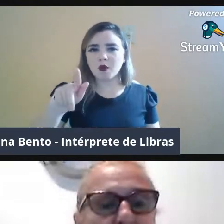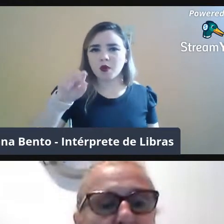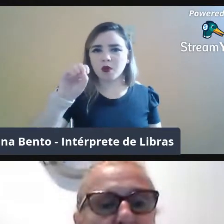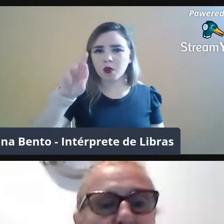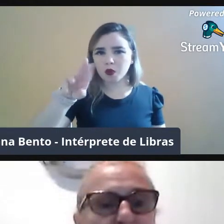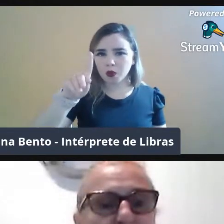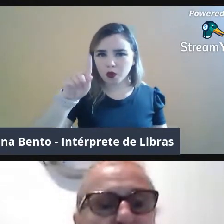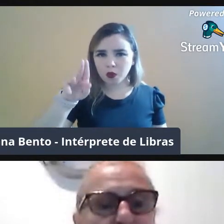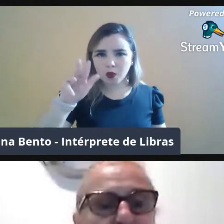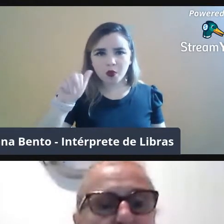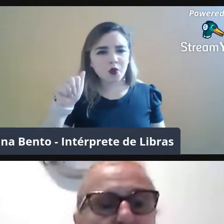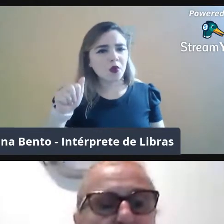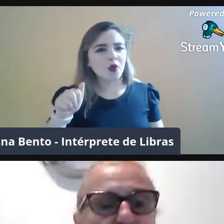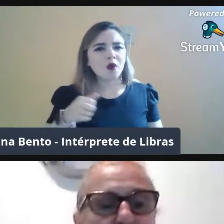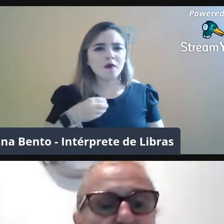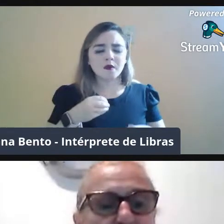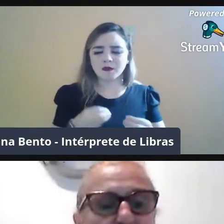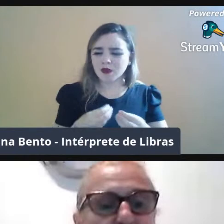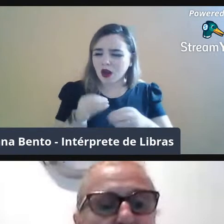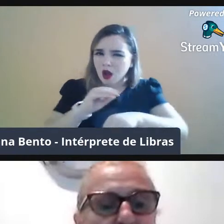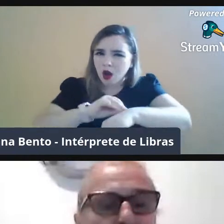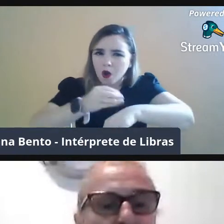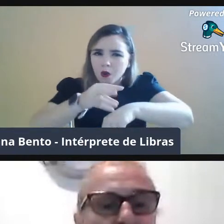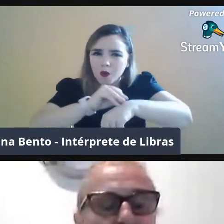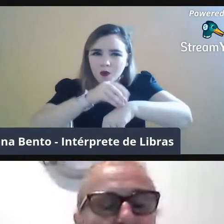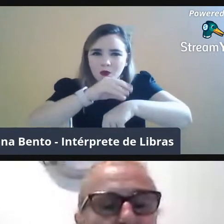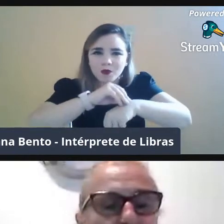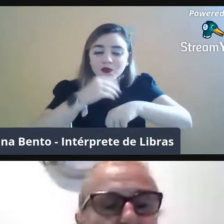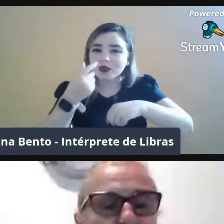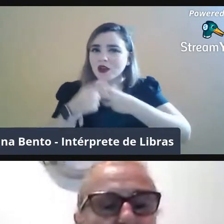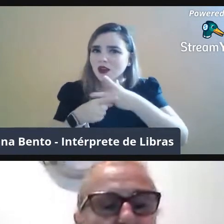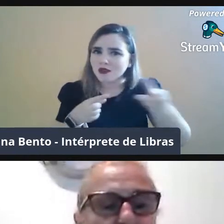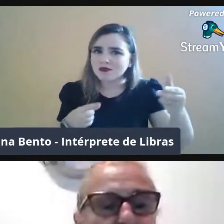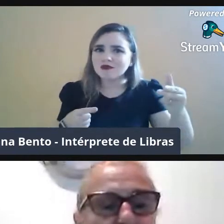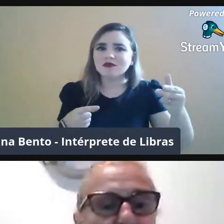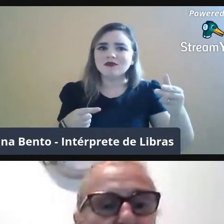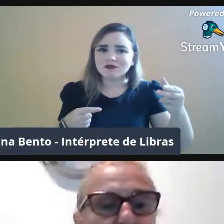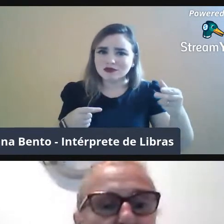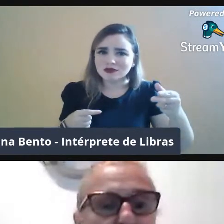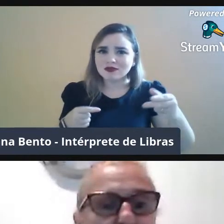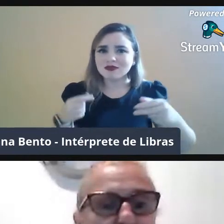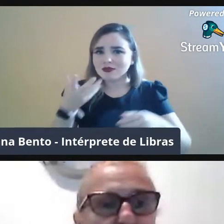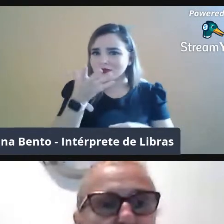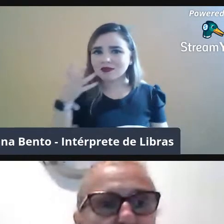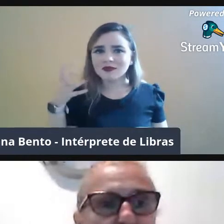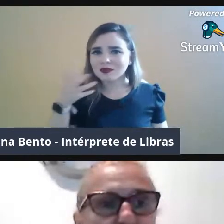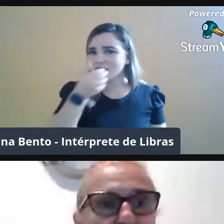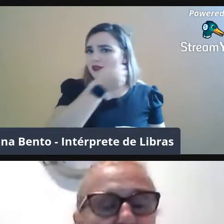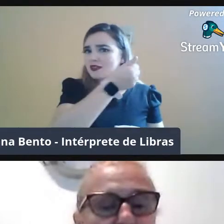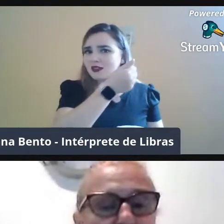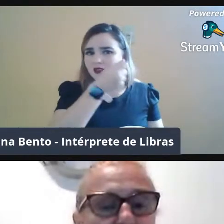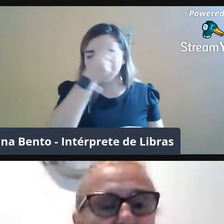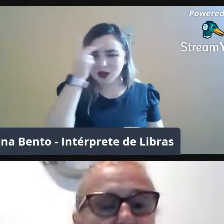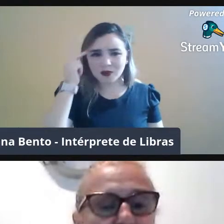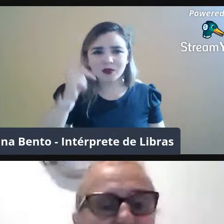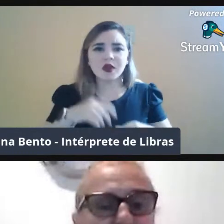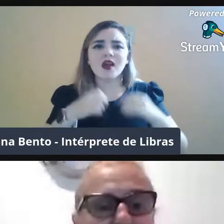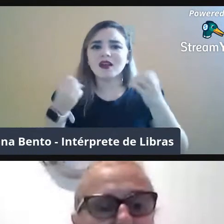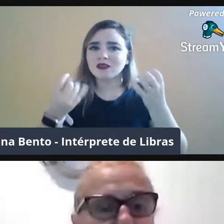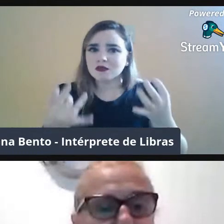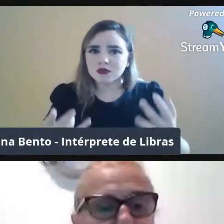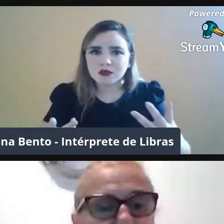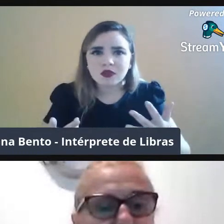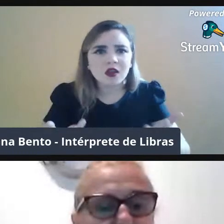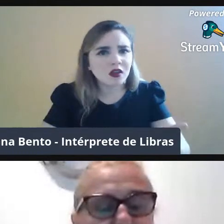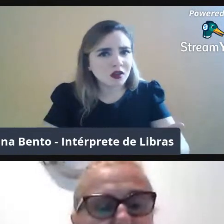curativos nele e tal. Ele foi salvo por povos locais, entendeu? E ele conta essa história é quase mitológica,